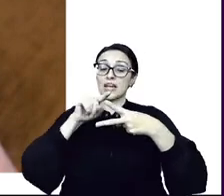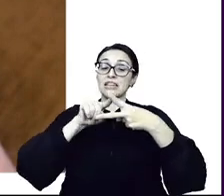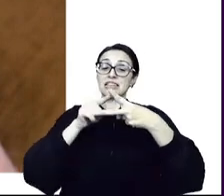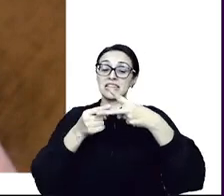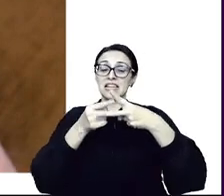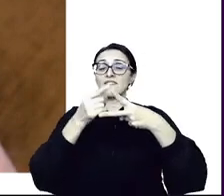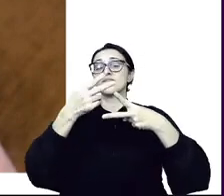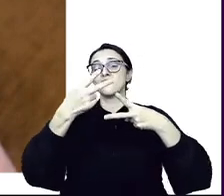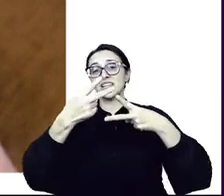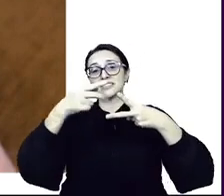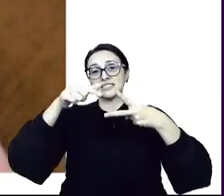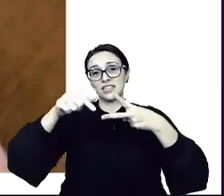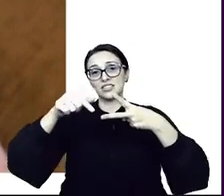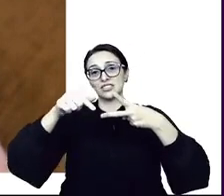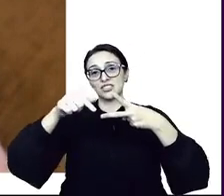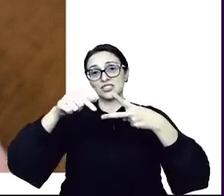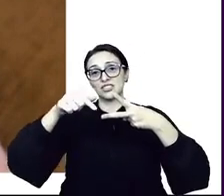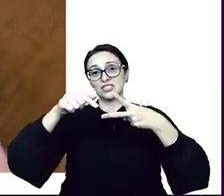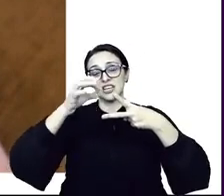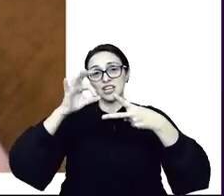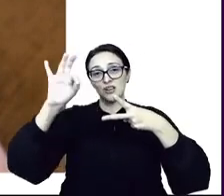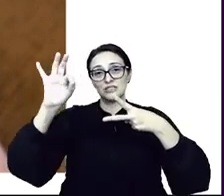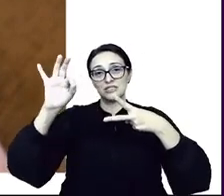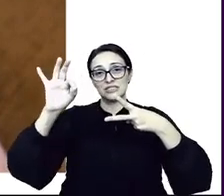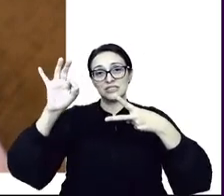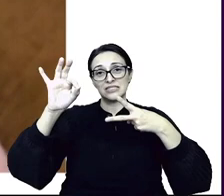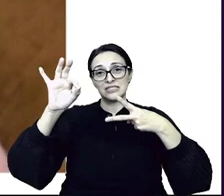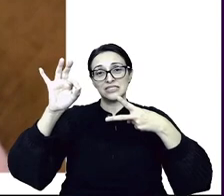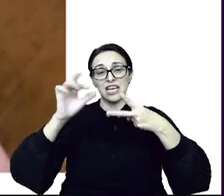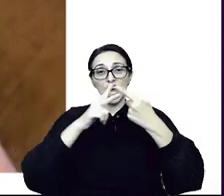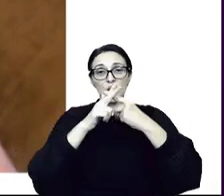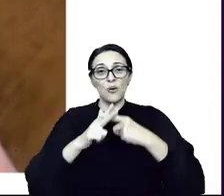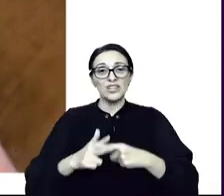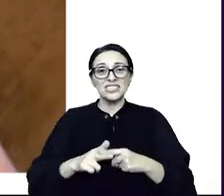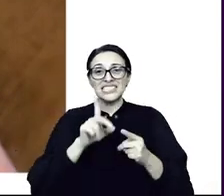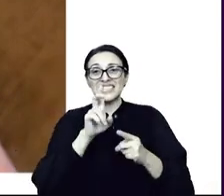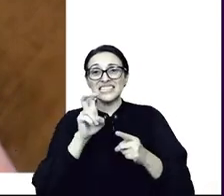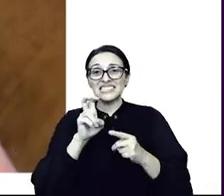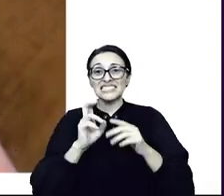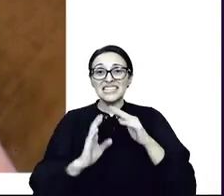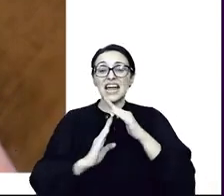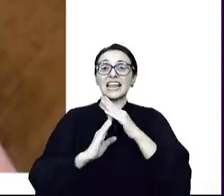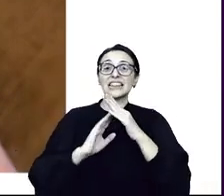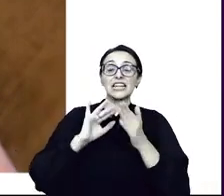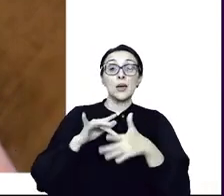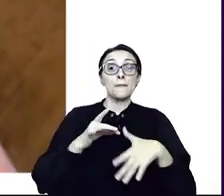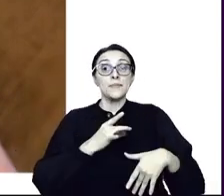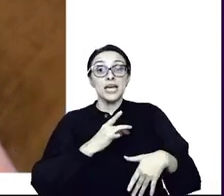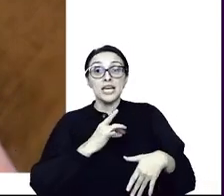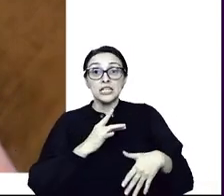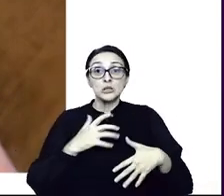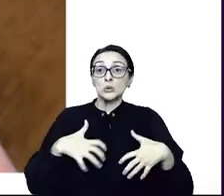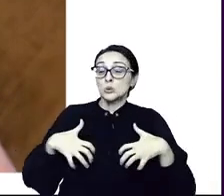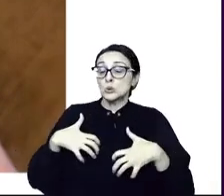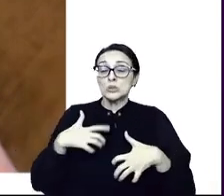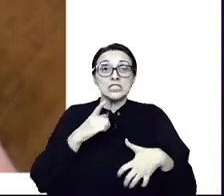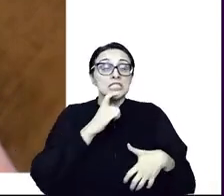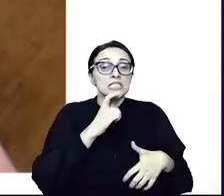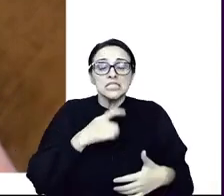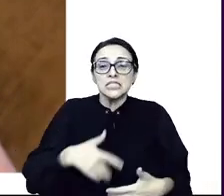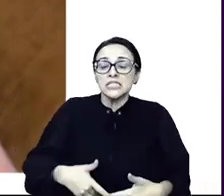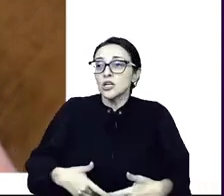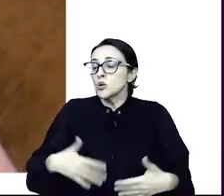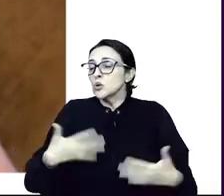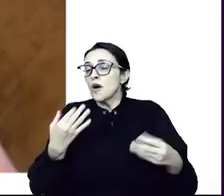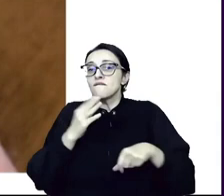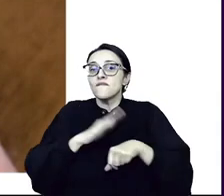27 graus. No livro tá que você não corrige até 15, aí já te dá um medo, já dá um frio na espinha, você fala